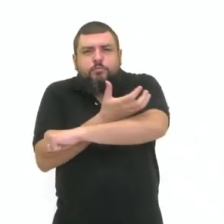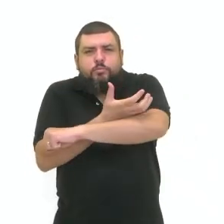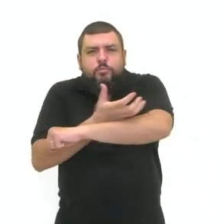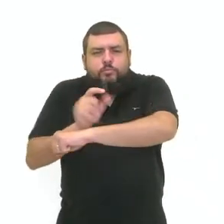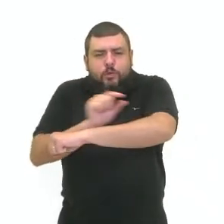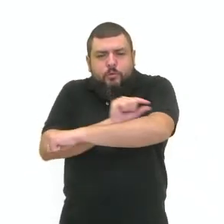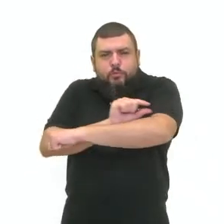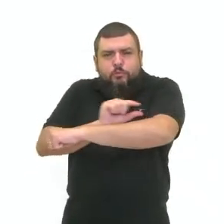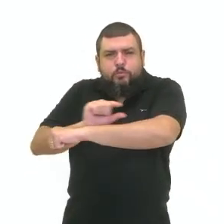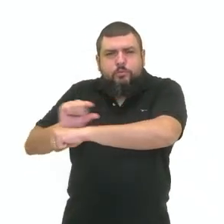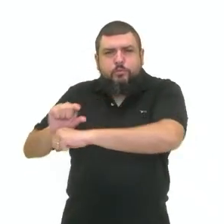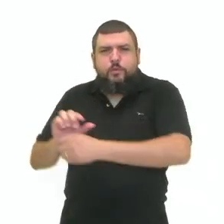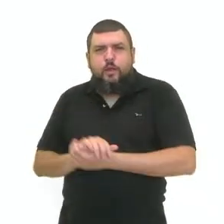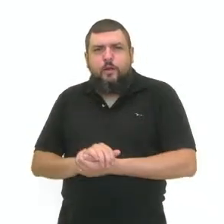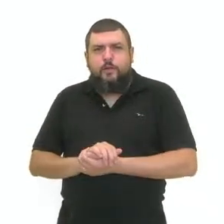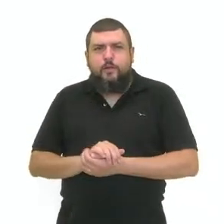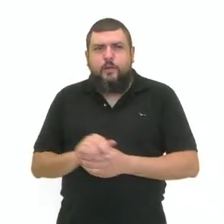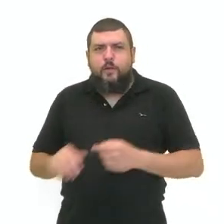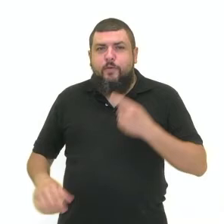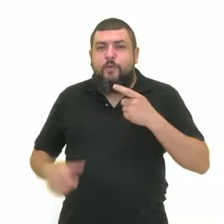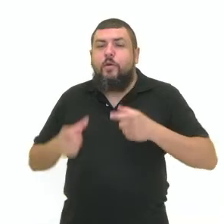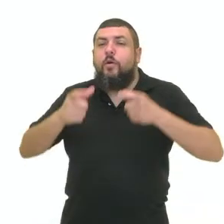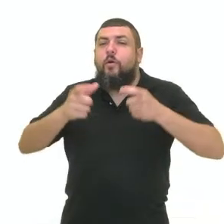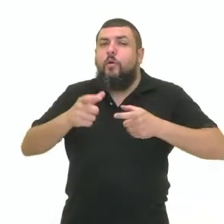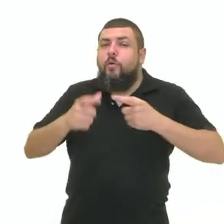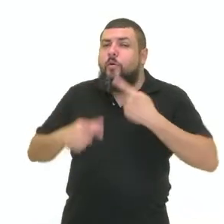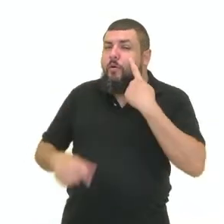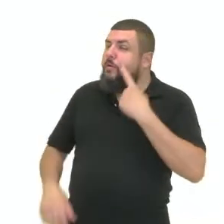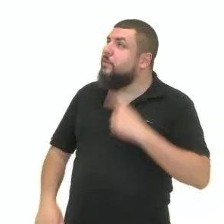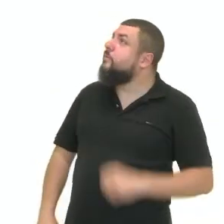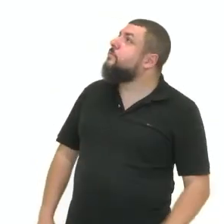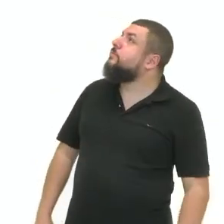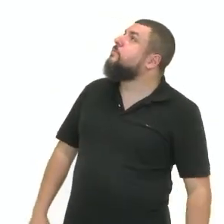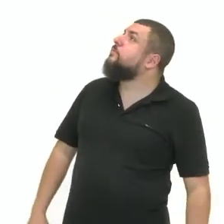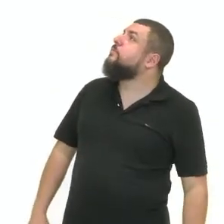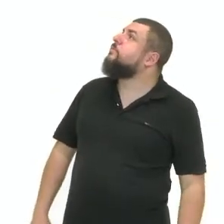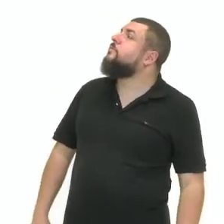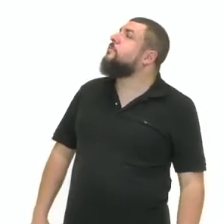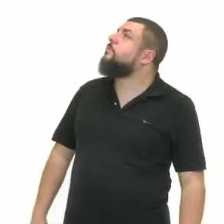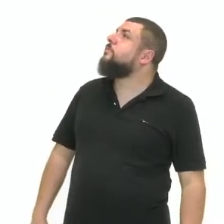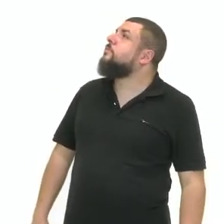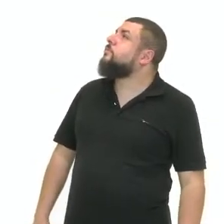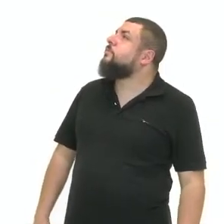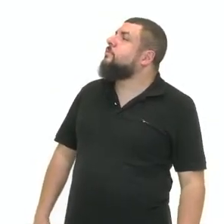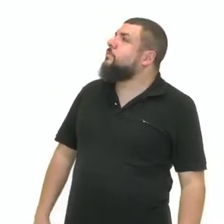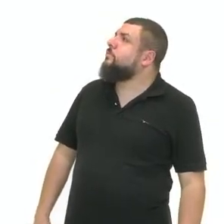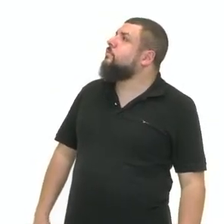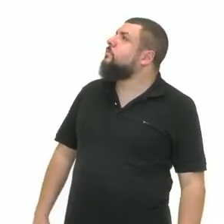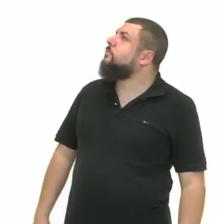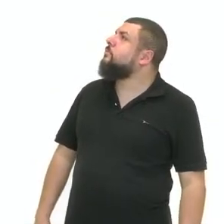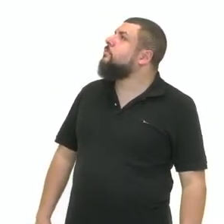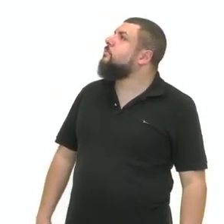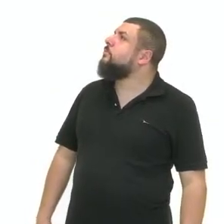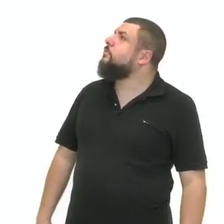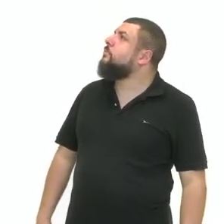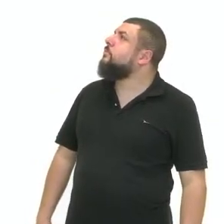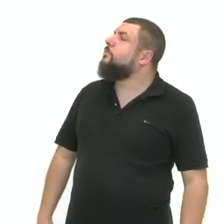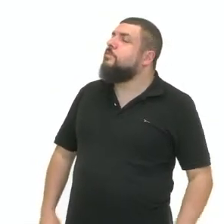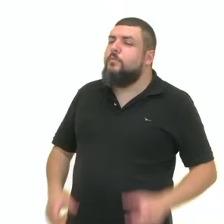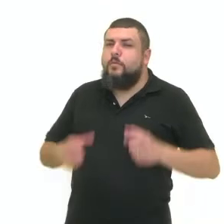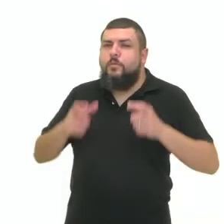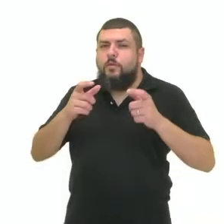um pouco antes aí do deserto do Saara e ao norte da savana, né? E tem também nessa região um pouco mais